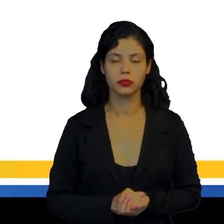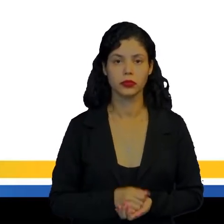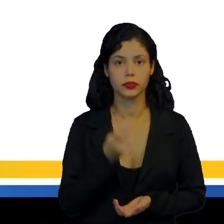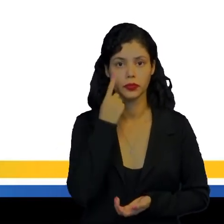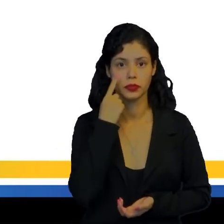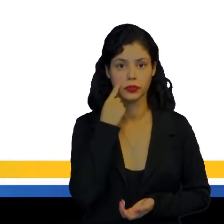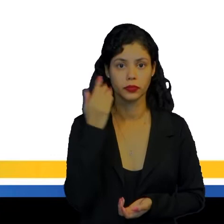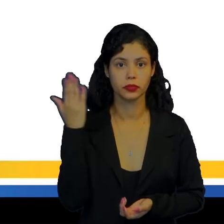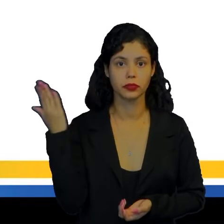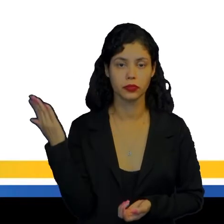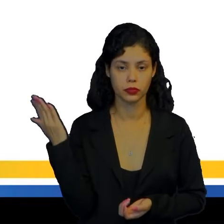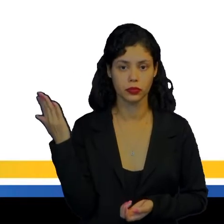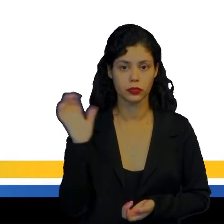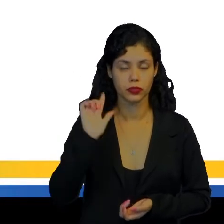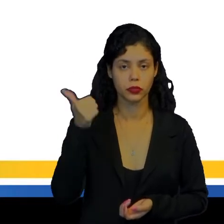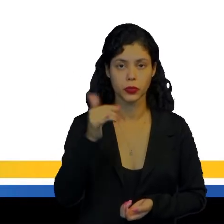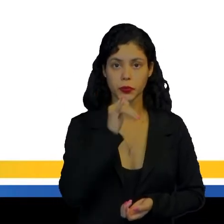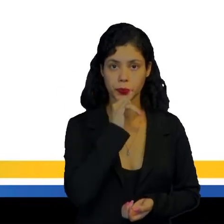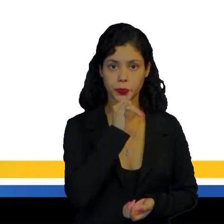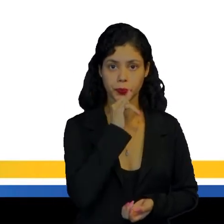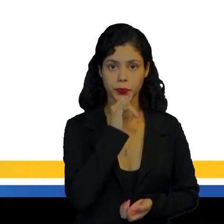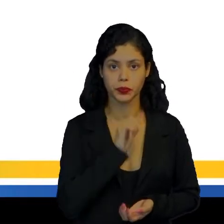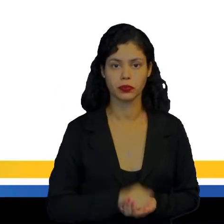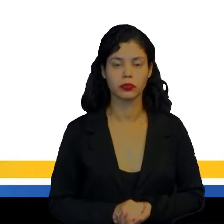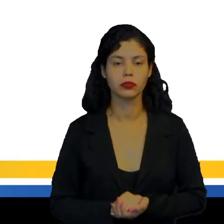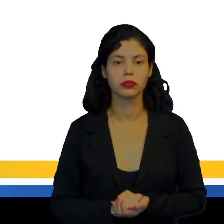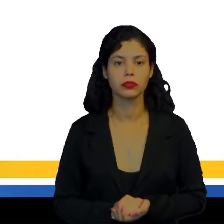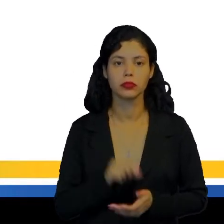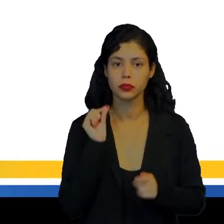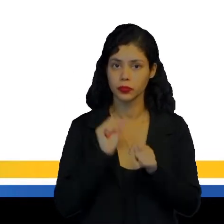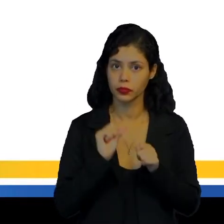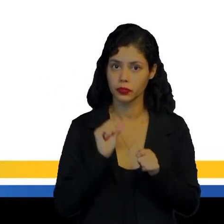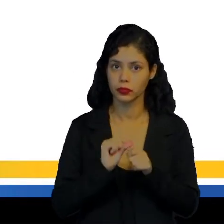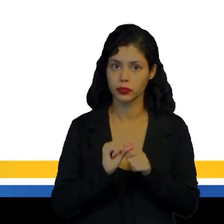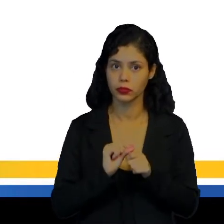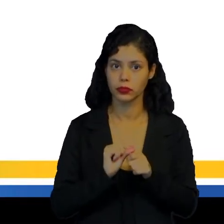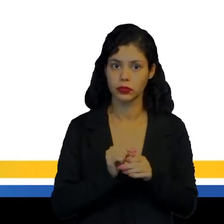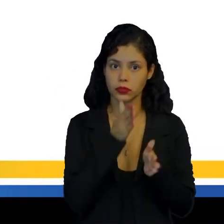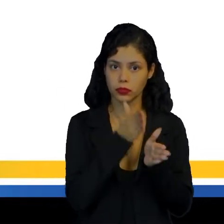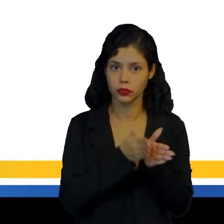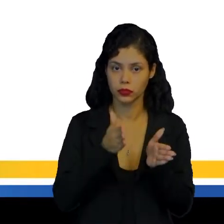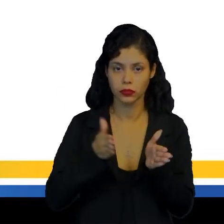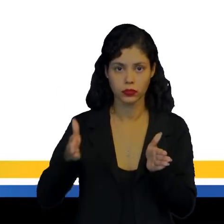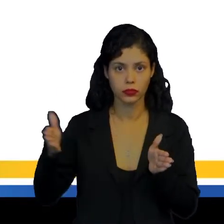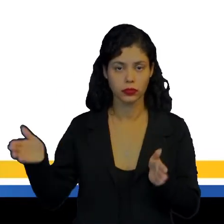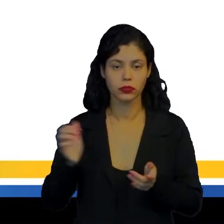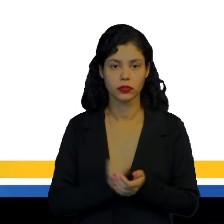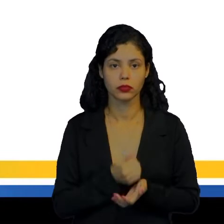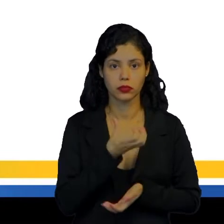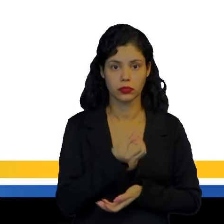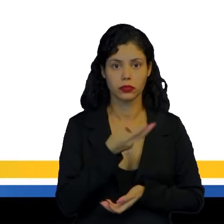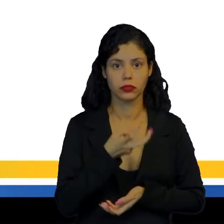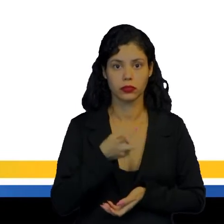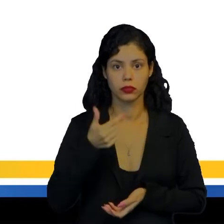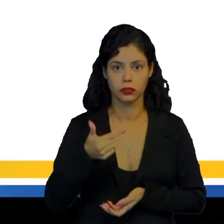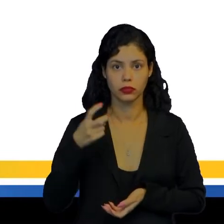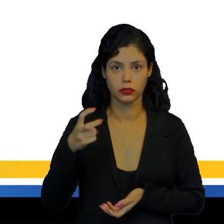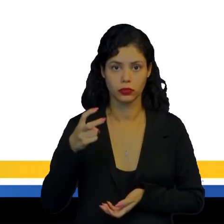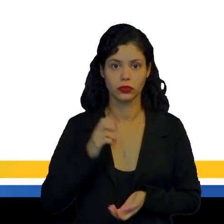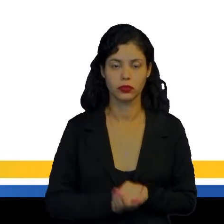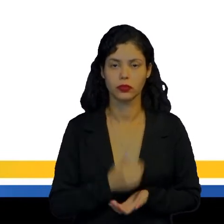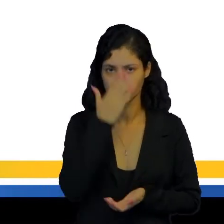Então vejamos aí um outro exemplo. Realizando a fatoração de